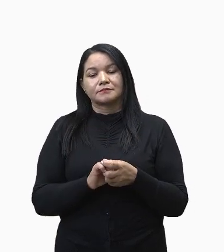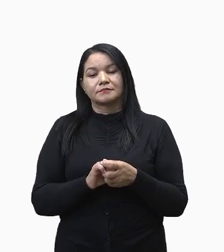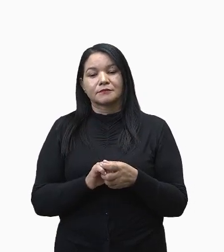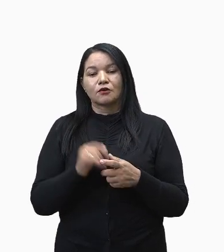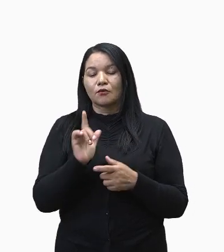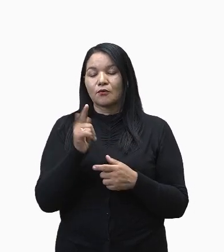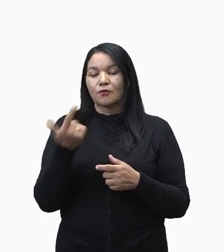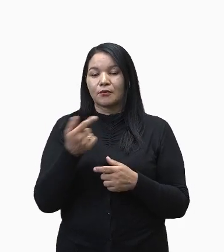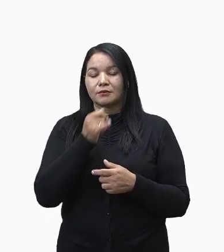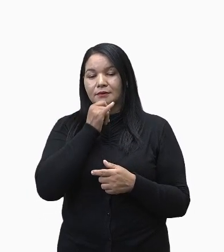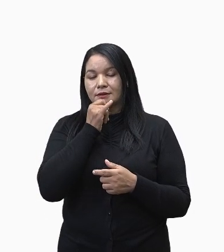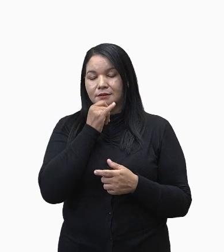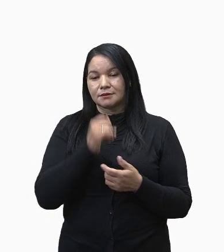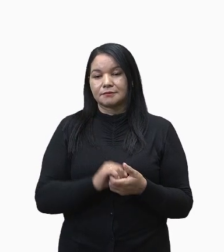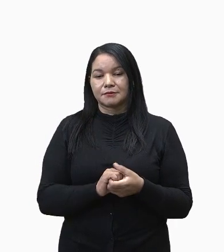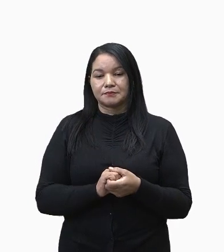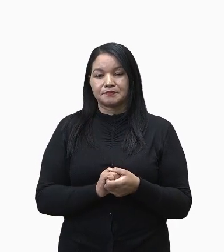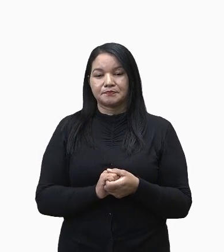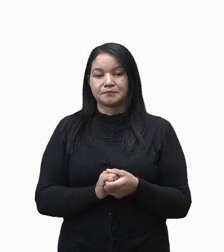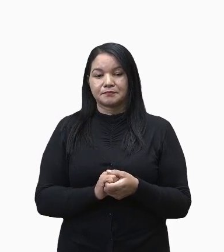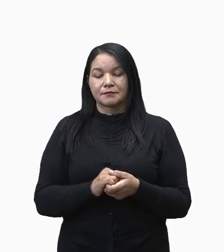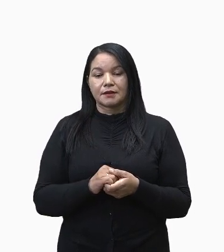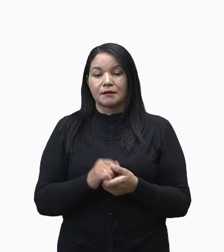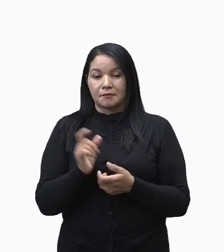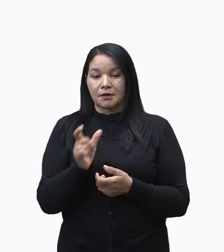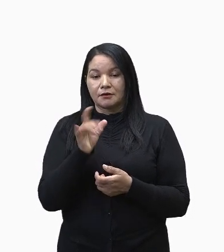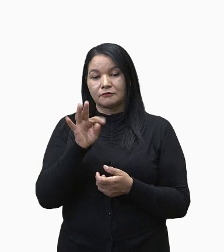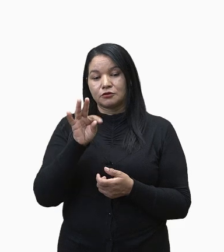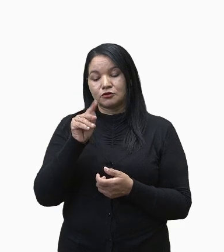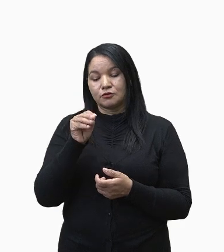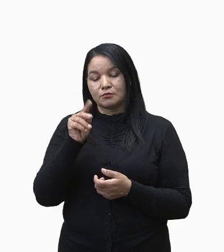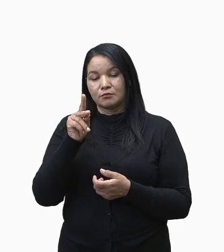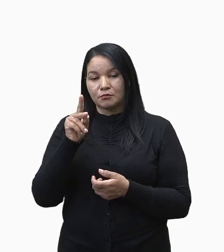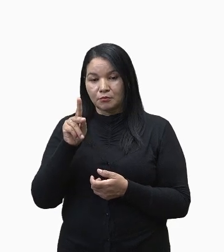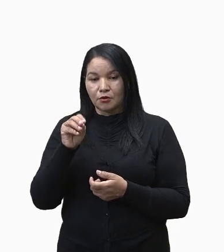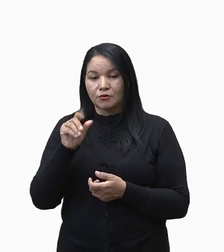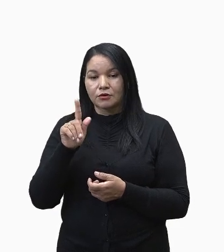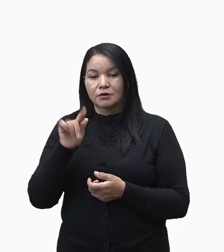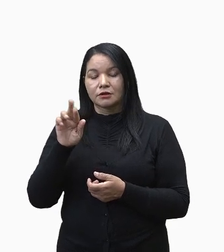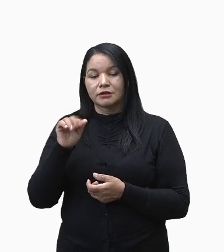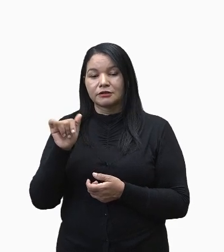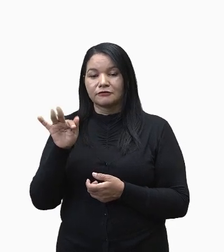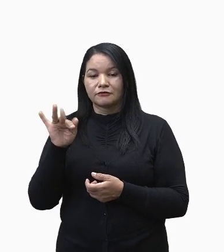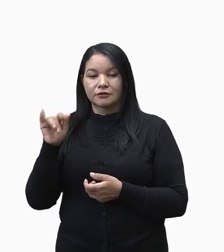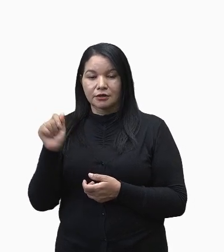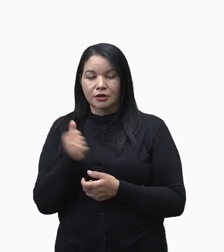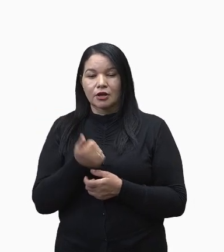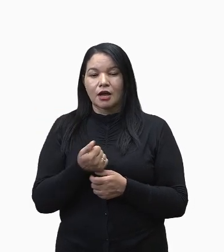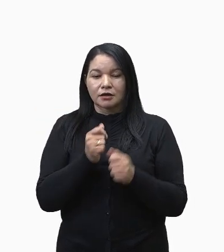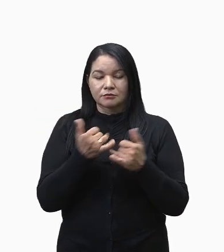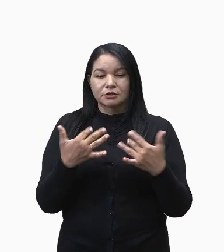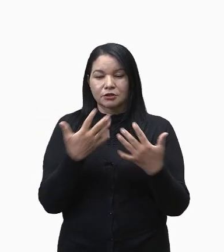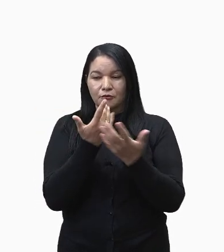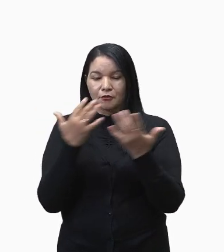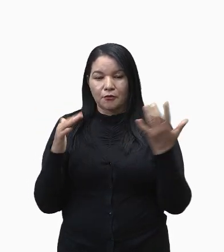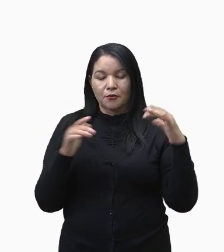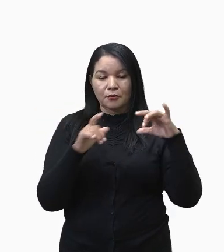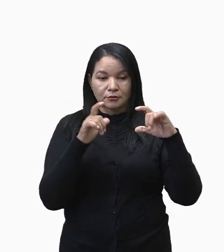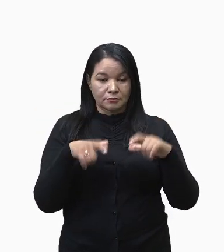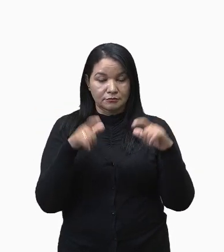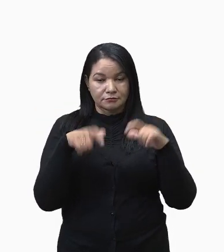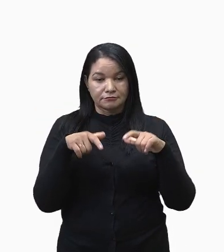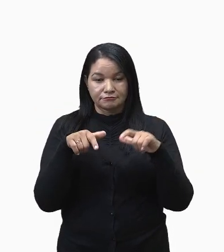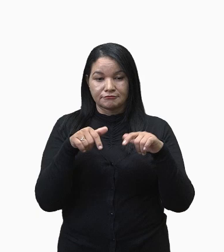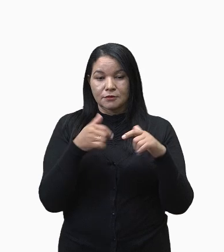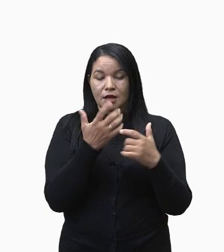a topografia, que é quando nós vamos descrever paisagens, lugares e não pessoas. Então,